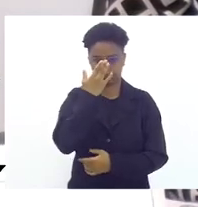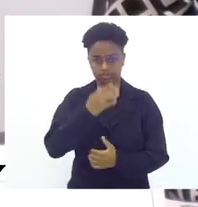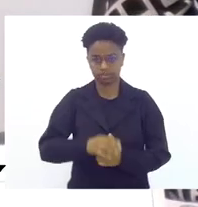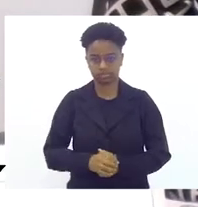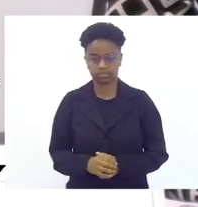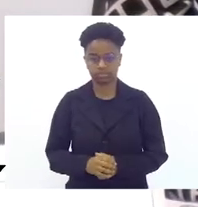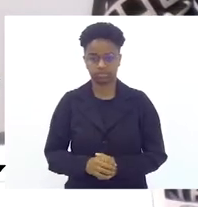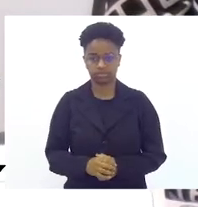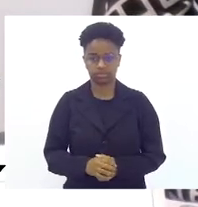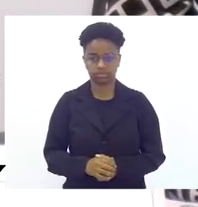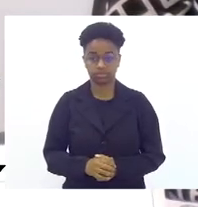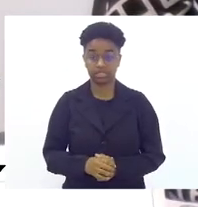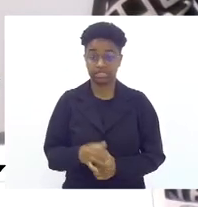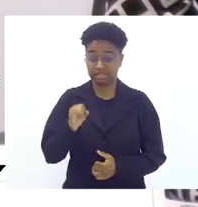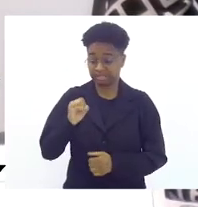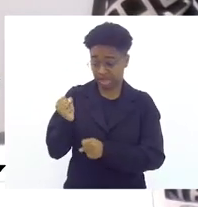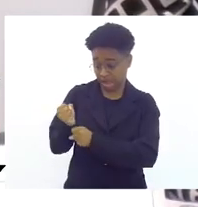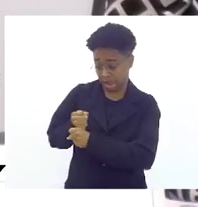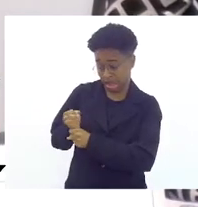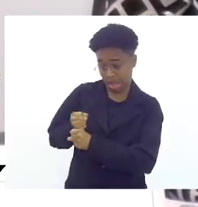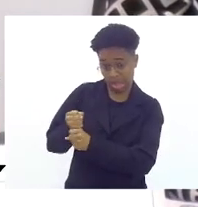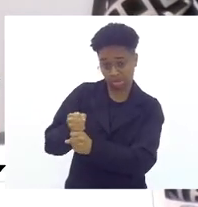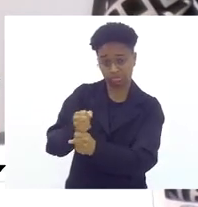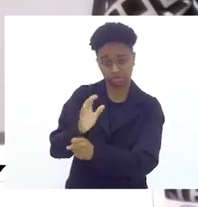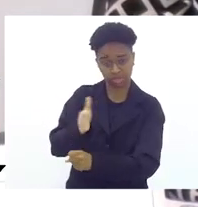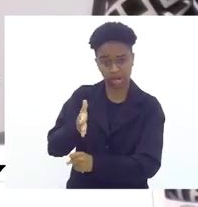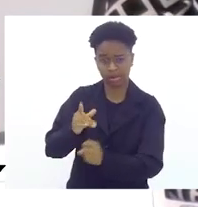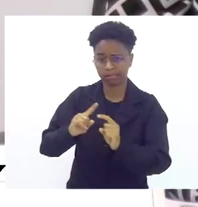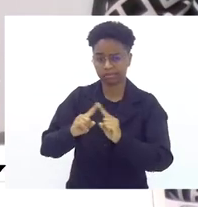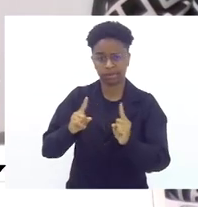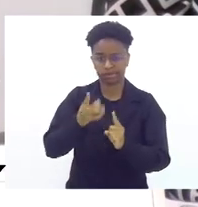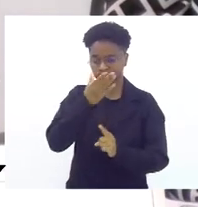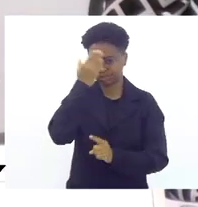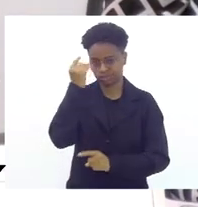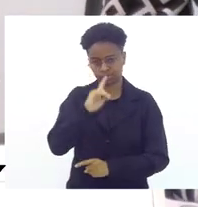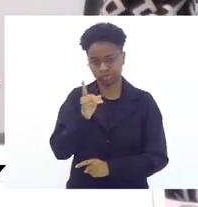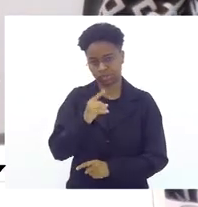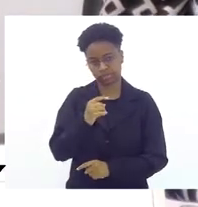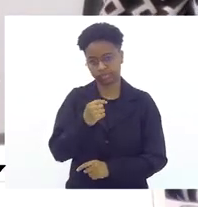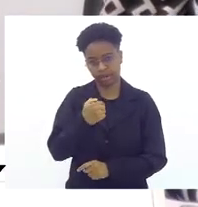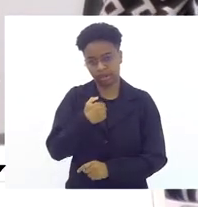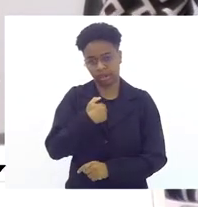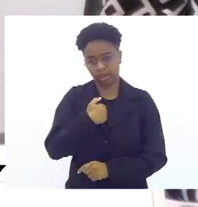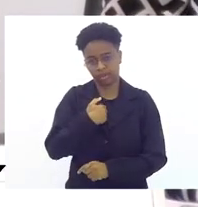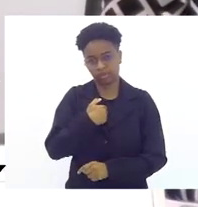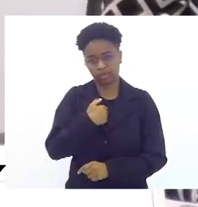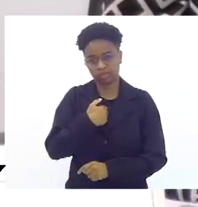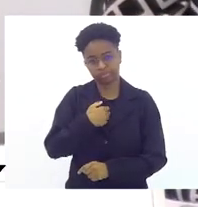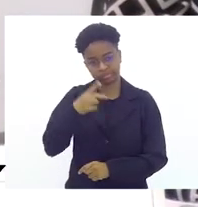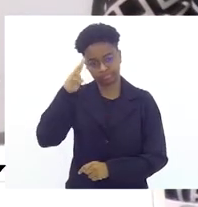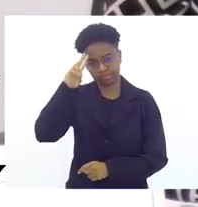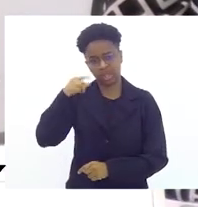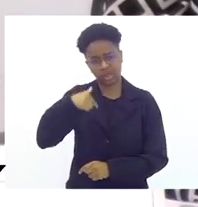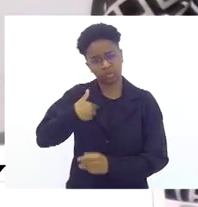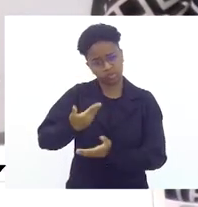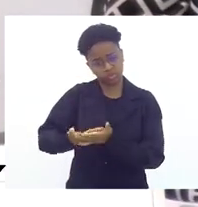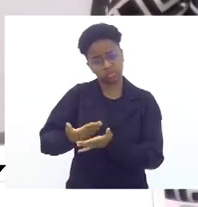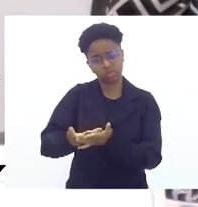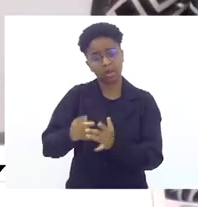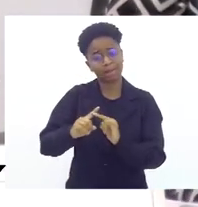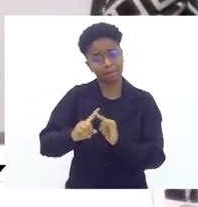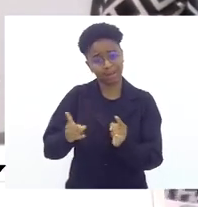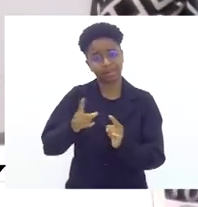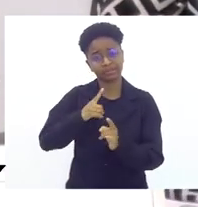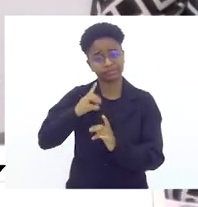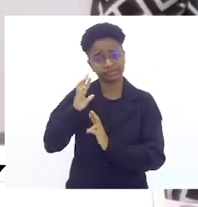passando anos eu sou um resultado disso mesmo tendo estudo eu sou